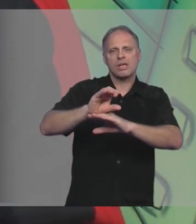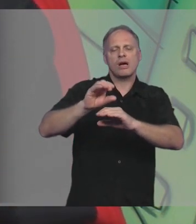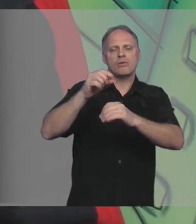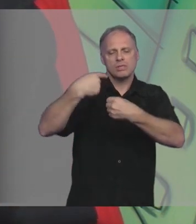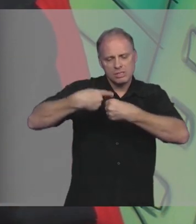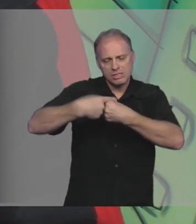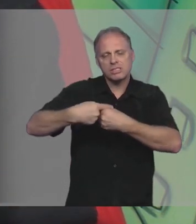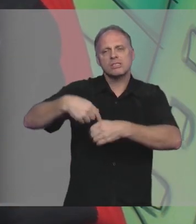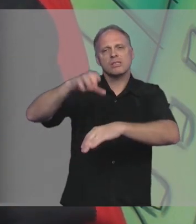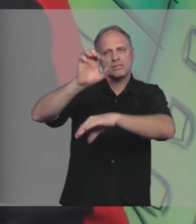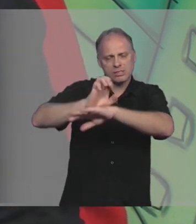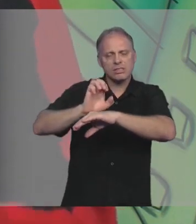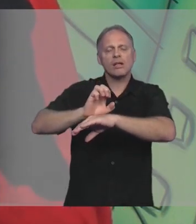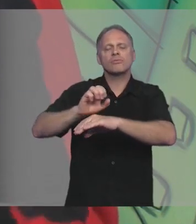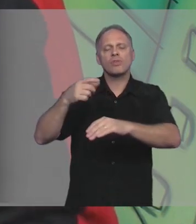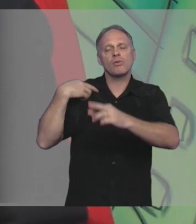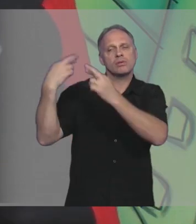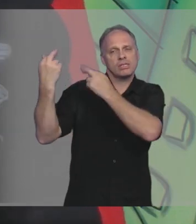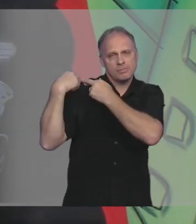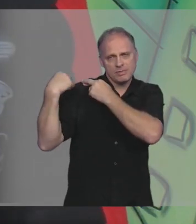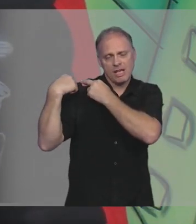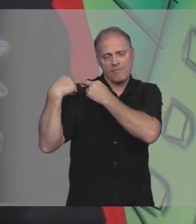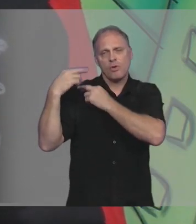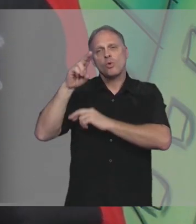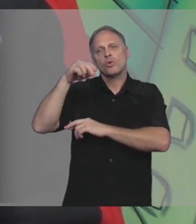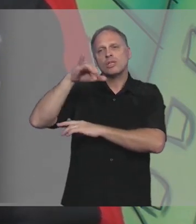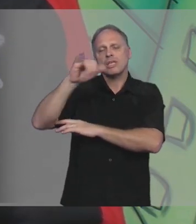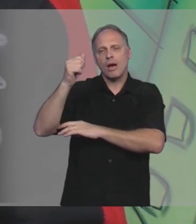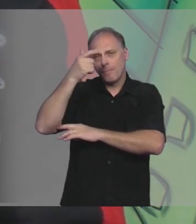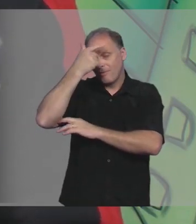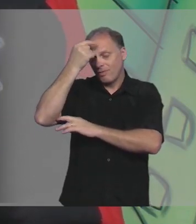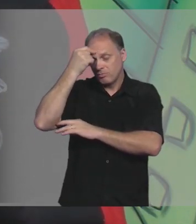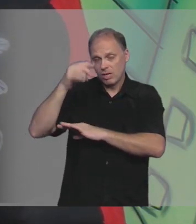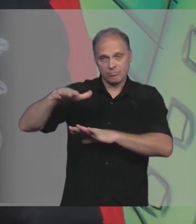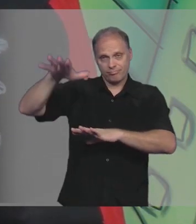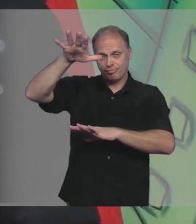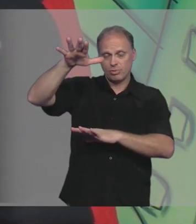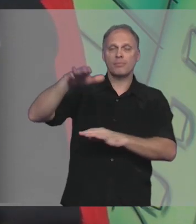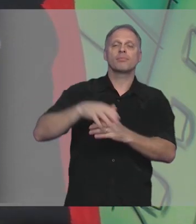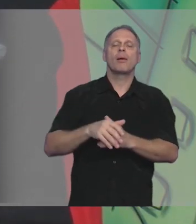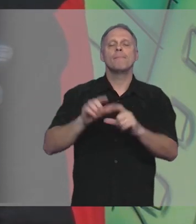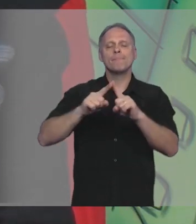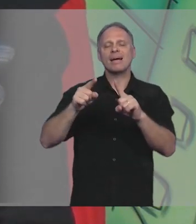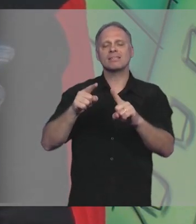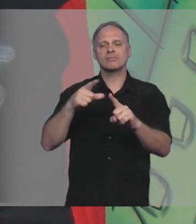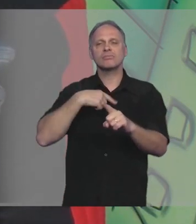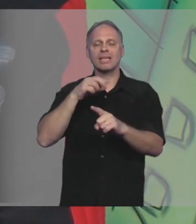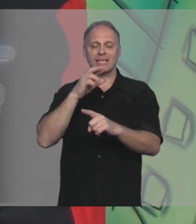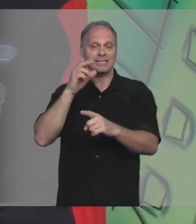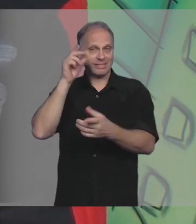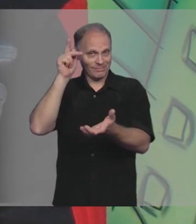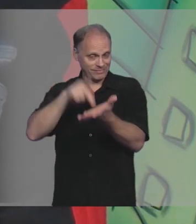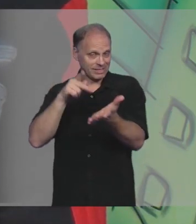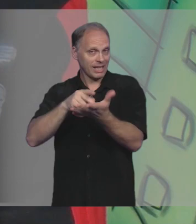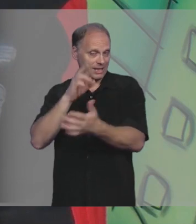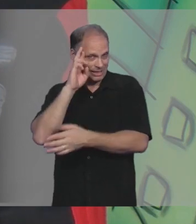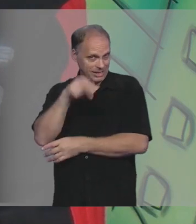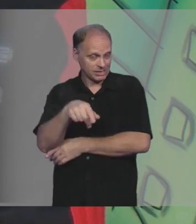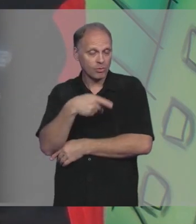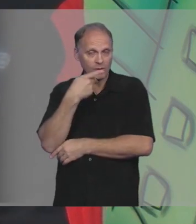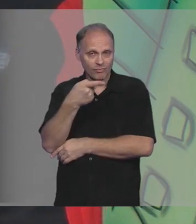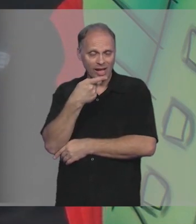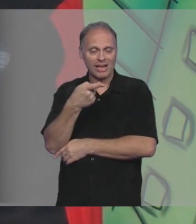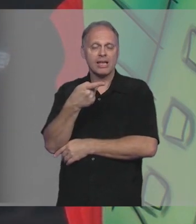o Estado o médio e a União pelo superior. Agora, você tem razão quando você diz o seguinte, na medida que há